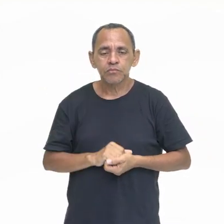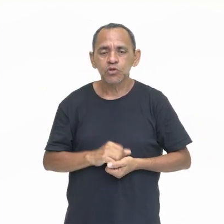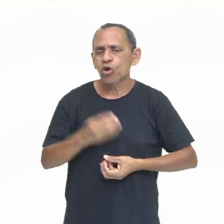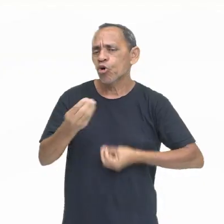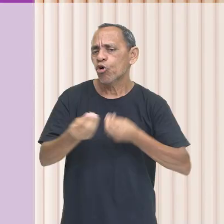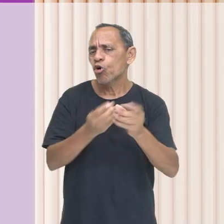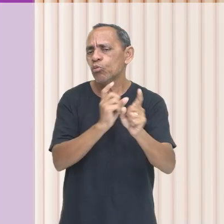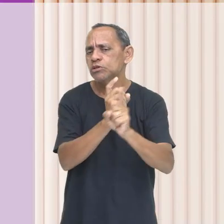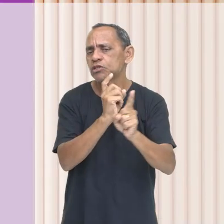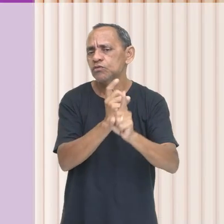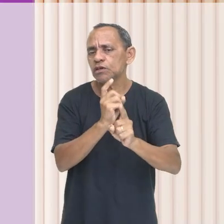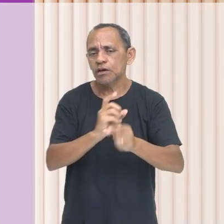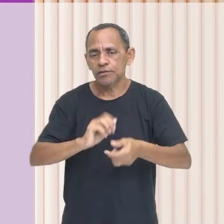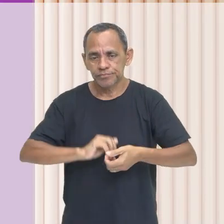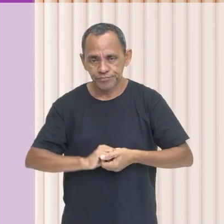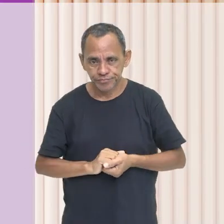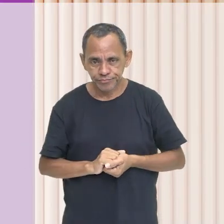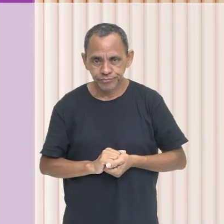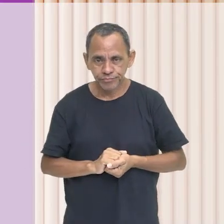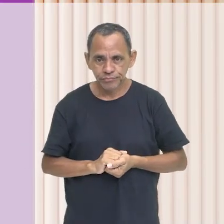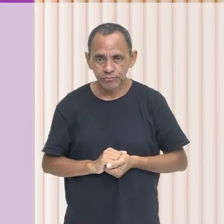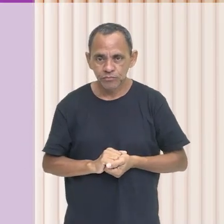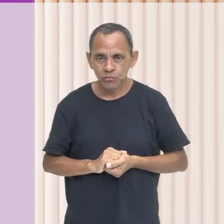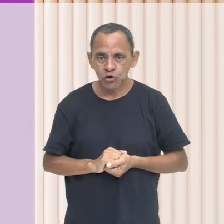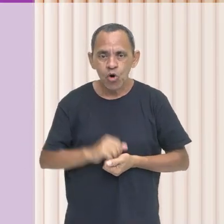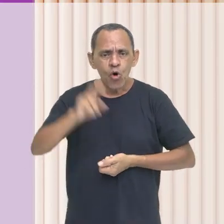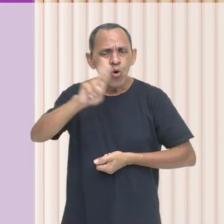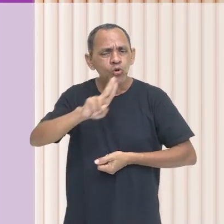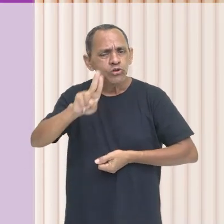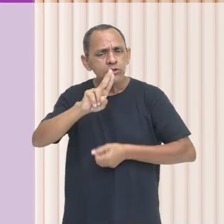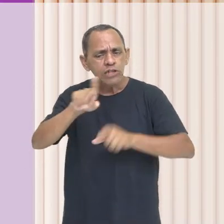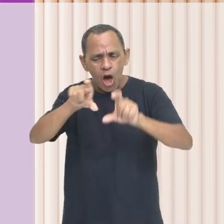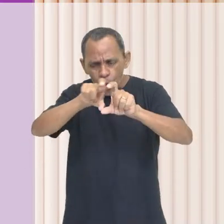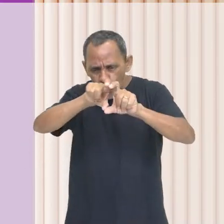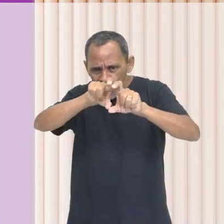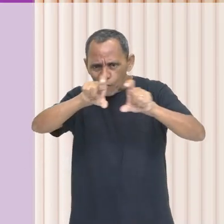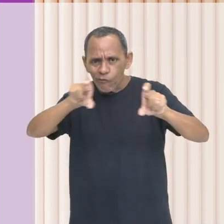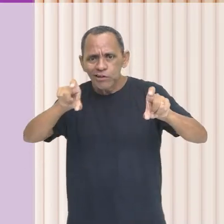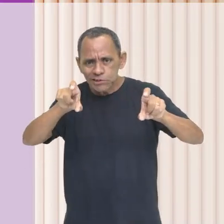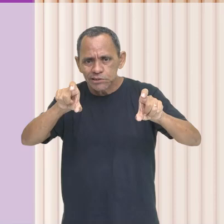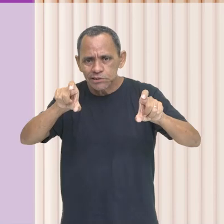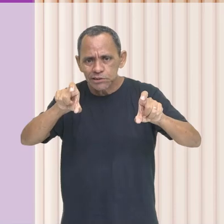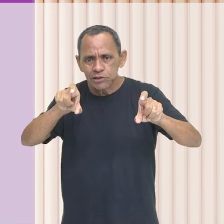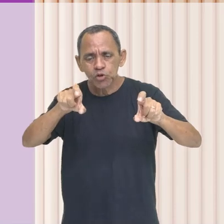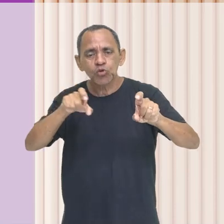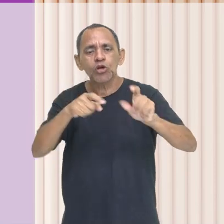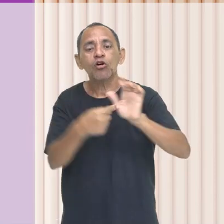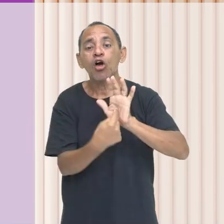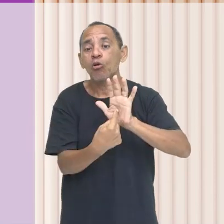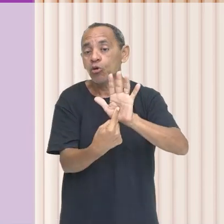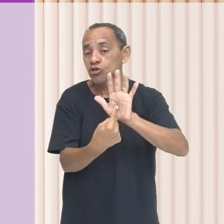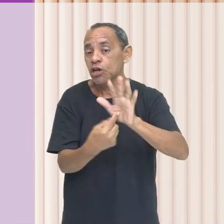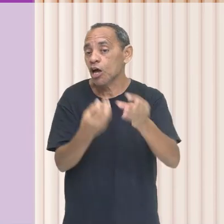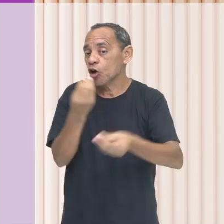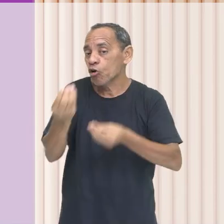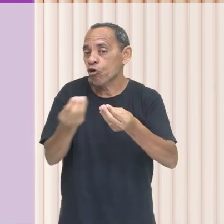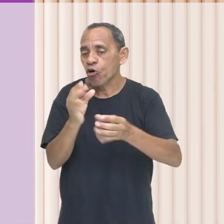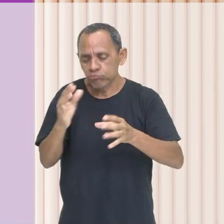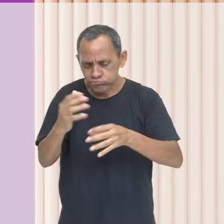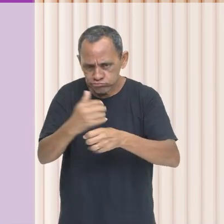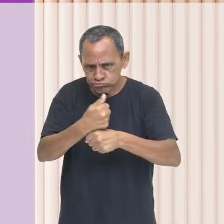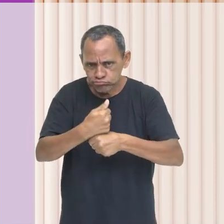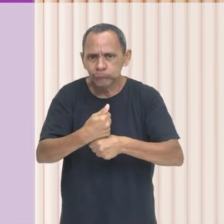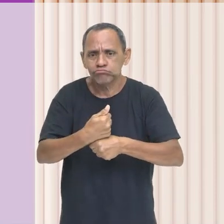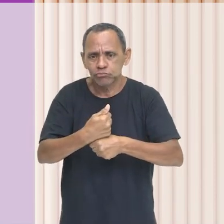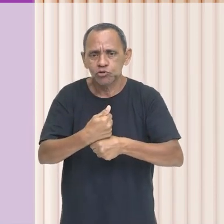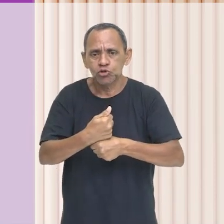nós vamos identificar a seguinte situação, vamos usar uma fórmula, certo? E essa fórmula vai nos dar o valor do vértice